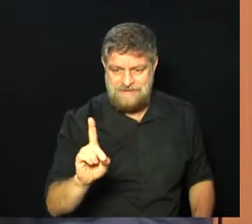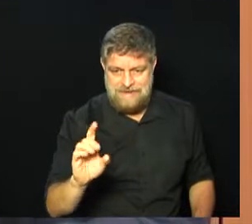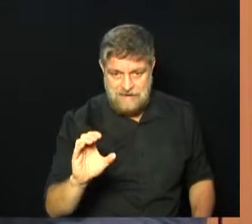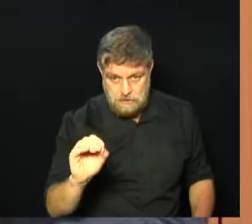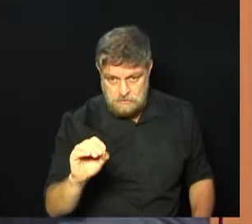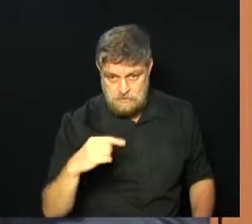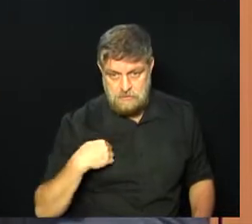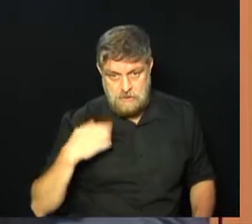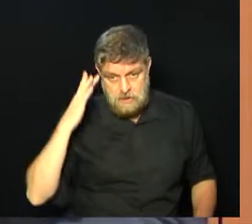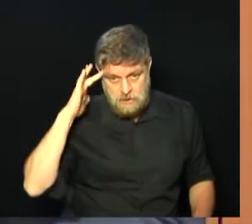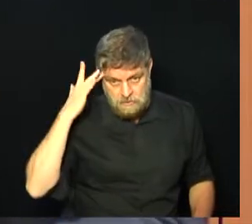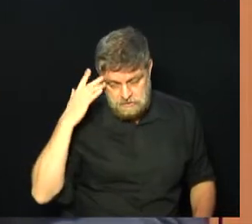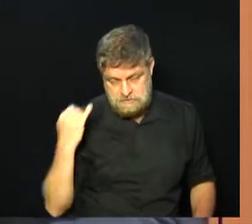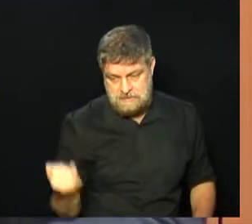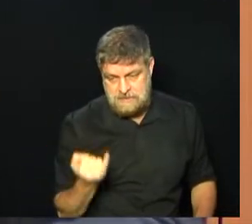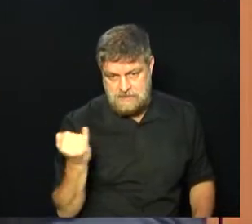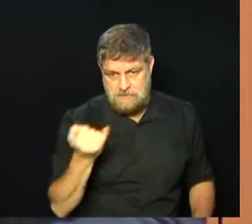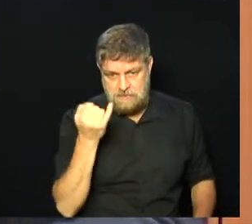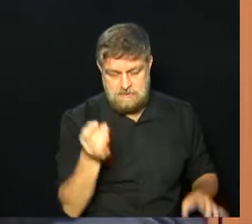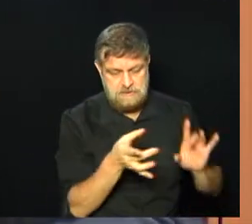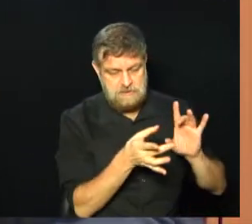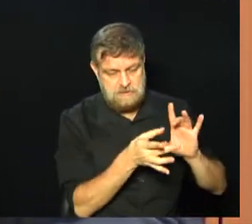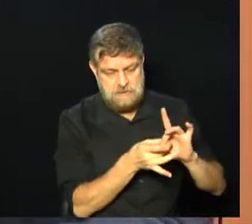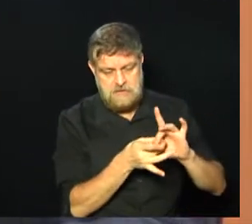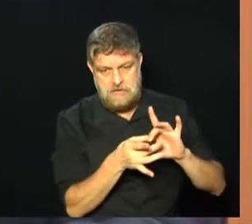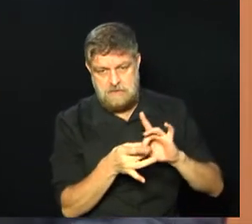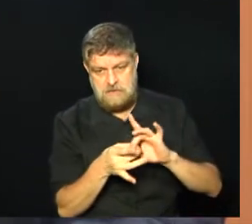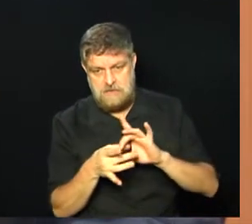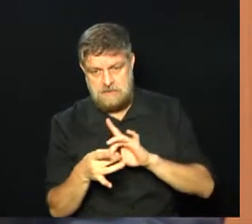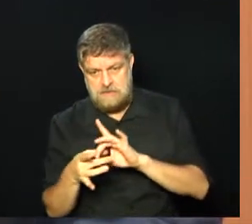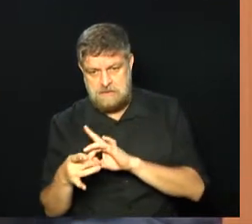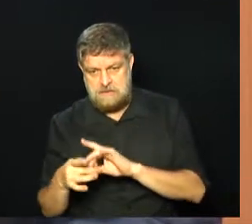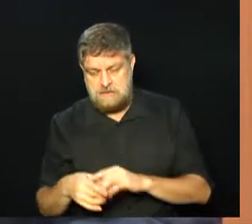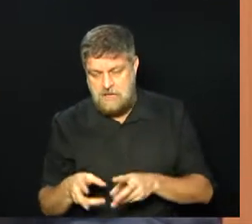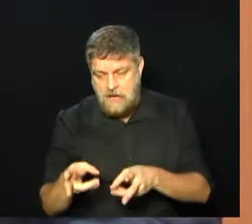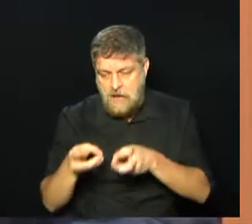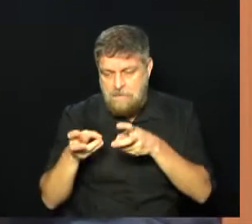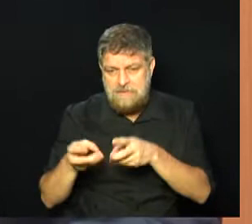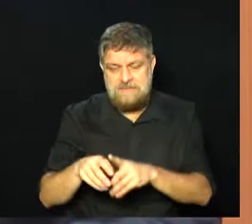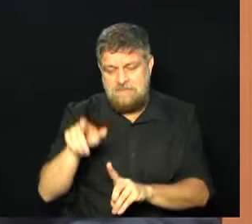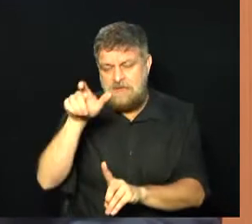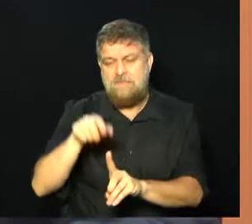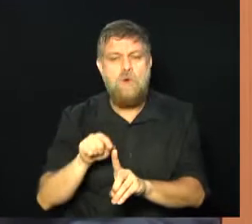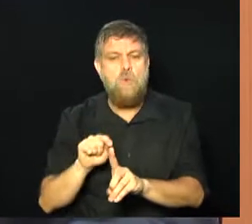gente também tentar contextualizar um pouquinho sinais e sintomas de